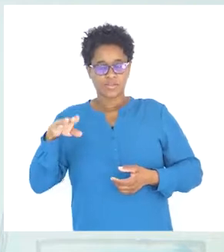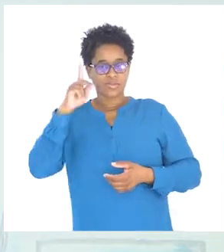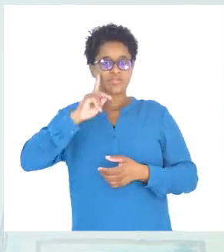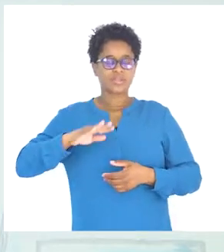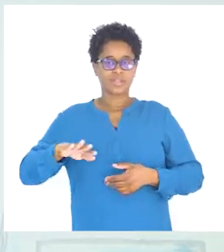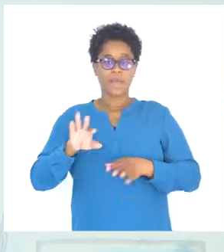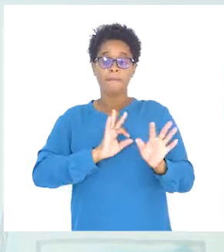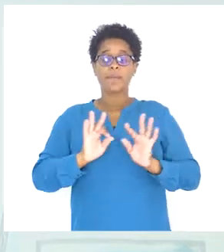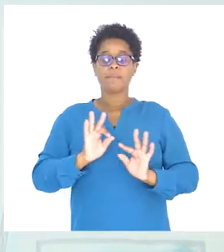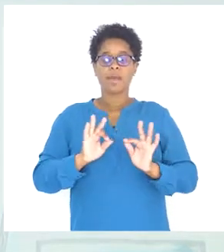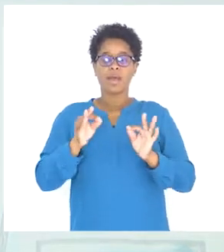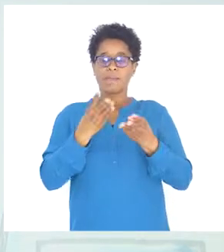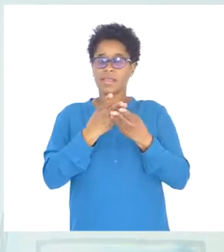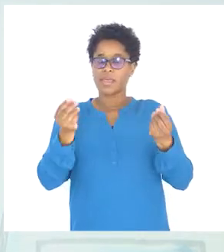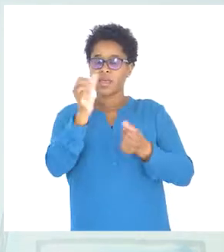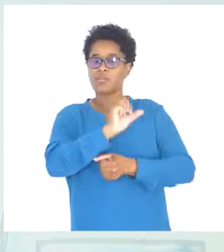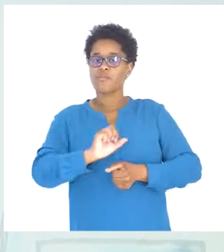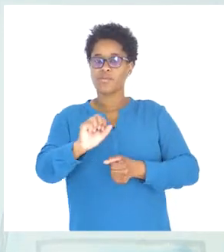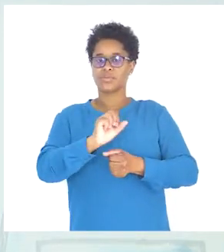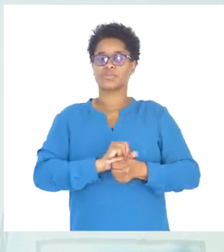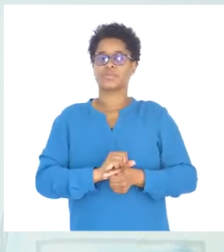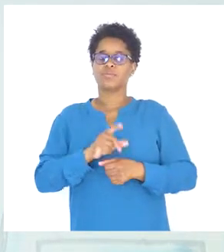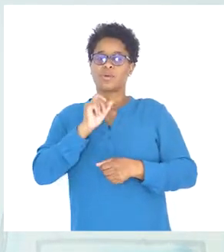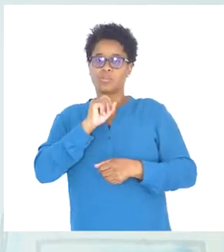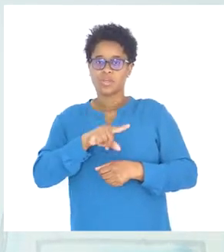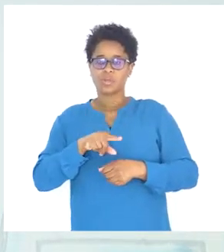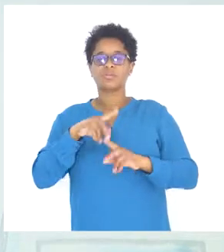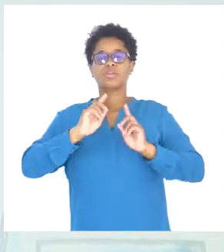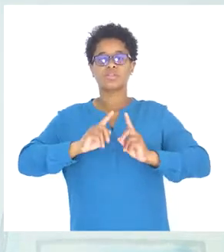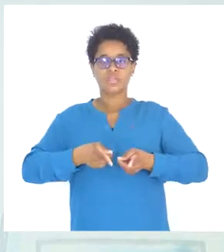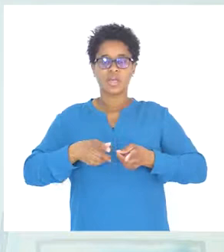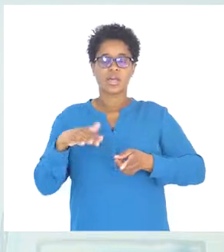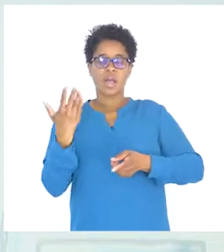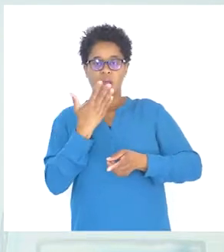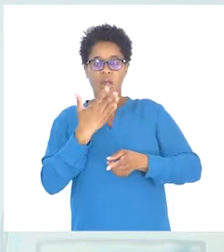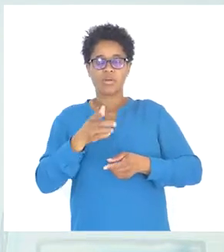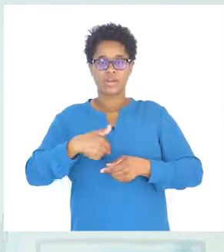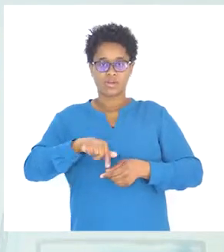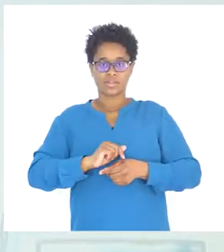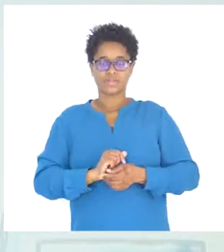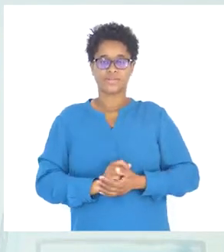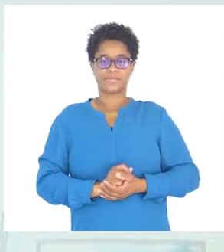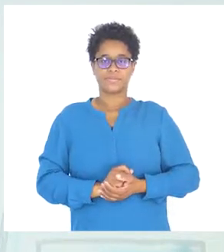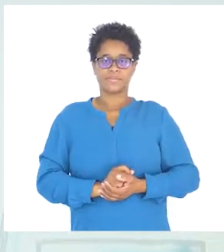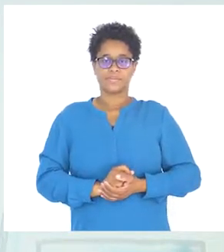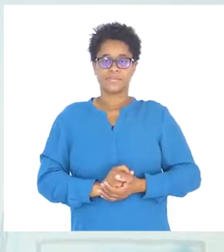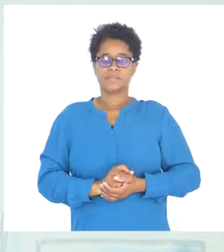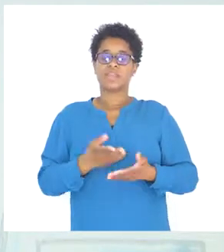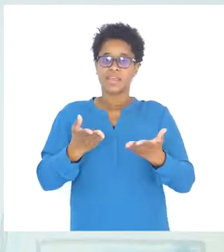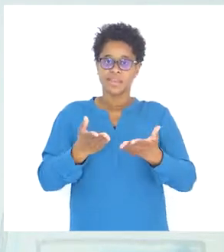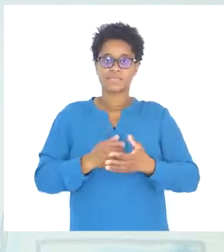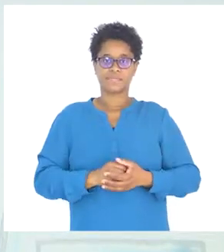meninas, preparem os vossos materiais para podermos dar início à nossa aula. E